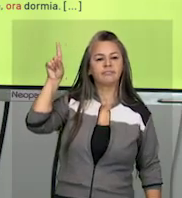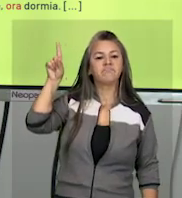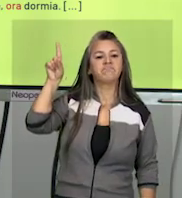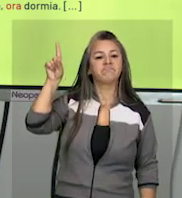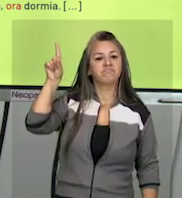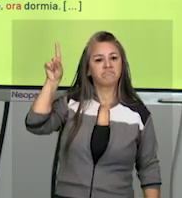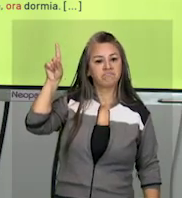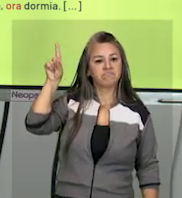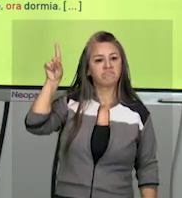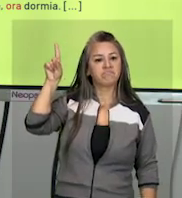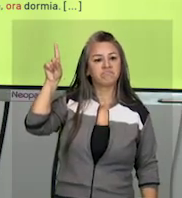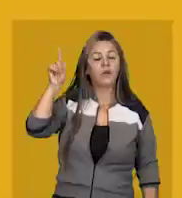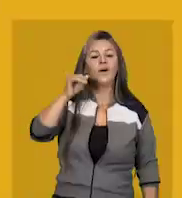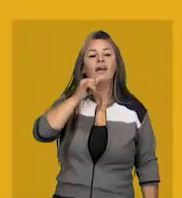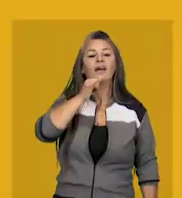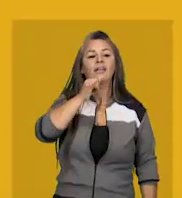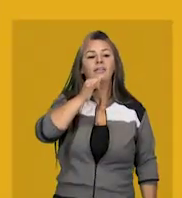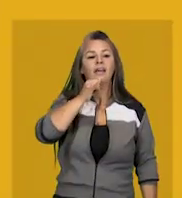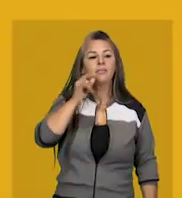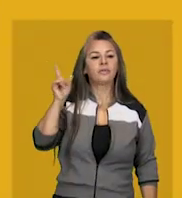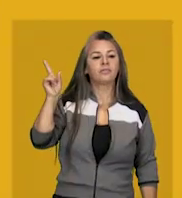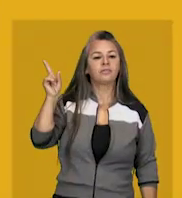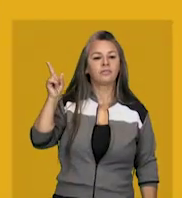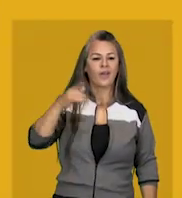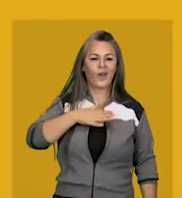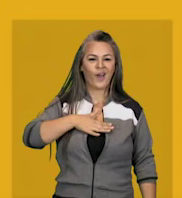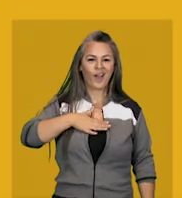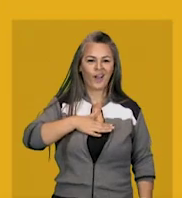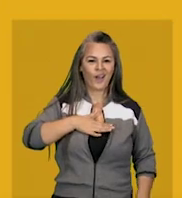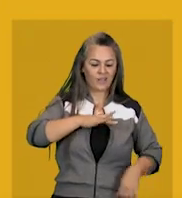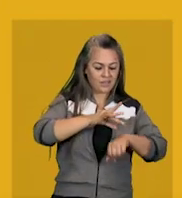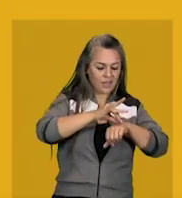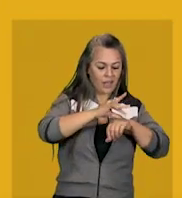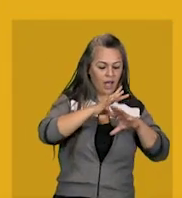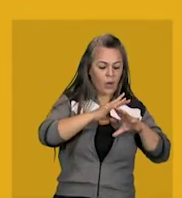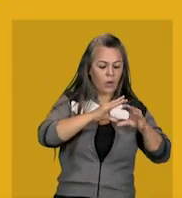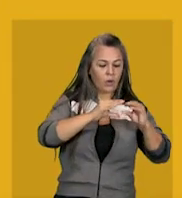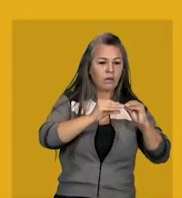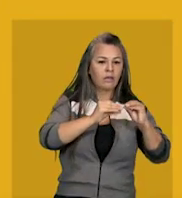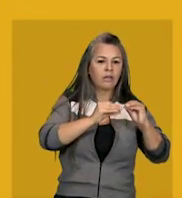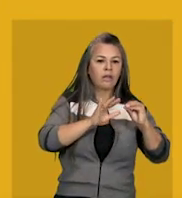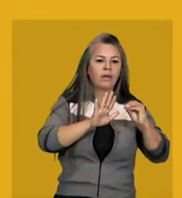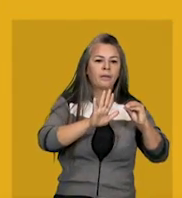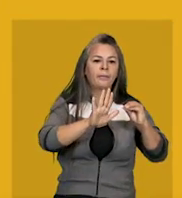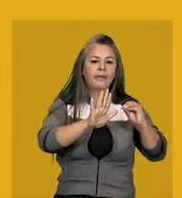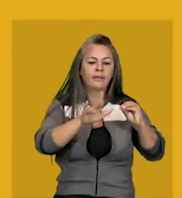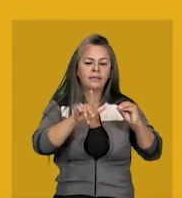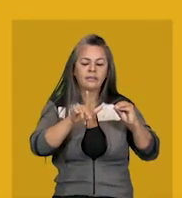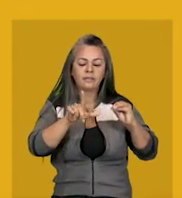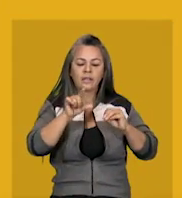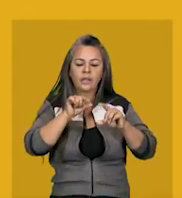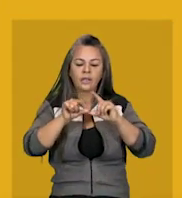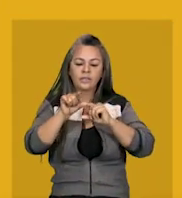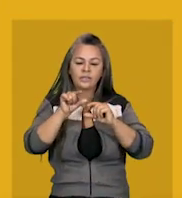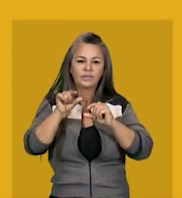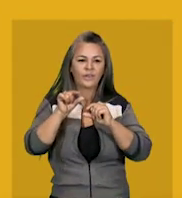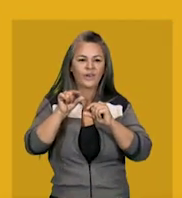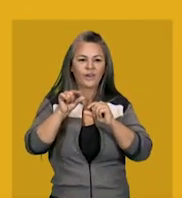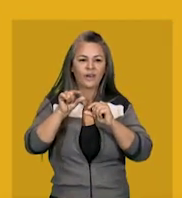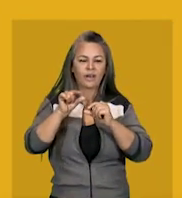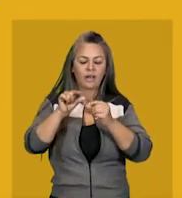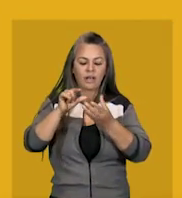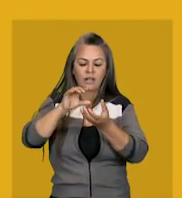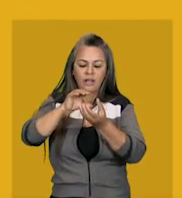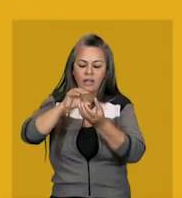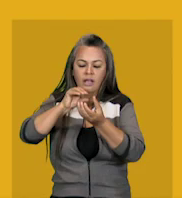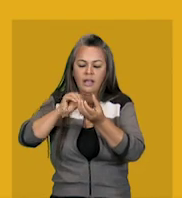entretanto. Olha o exemplo. Gosto de quibe, mas prefiro empada. O mas é uma conjunção adversativa. Está